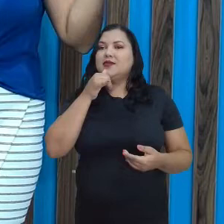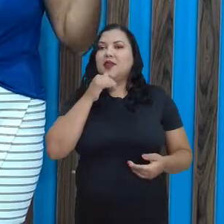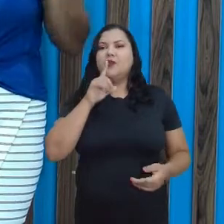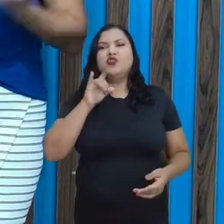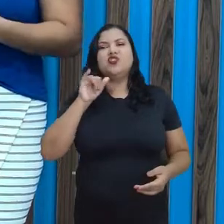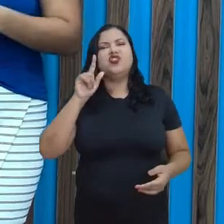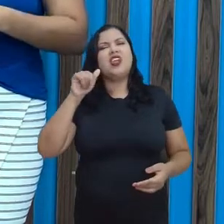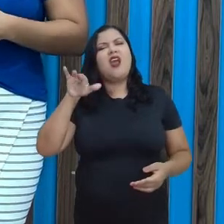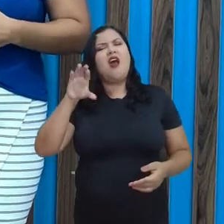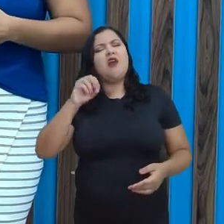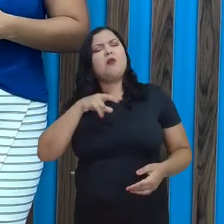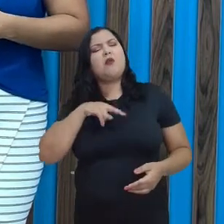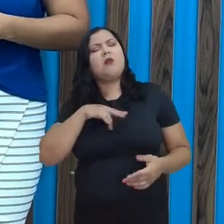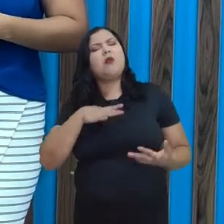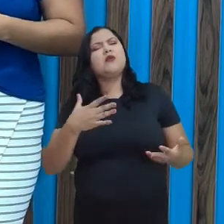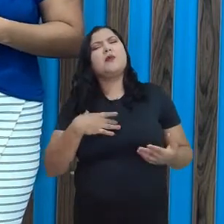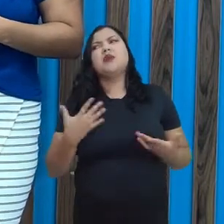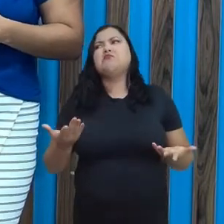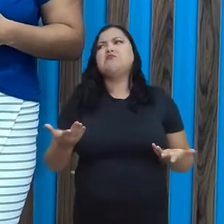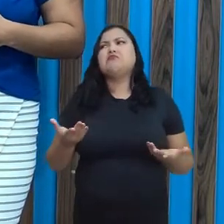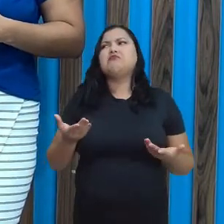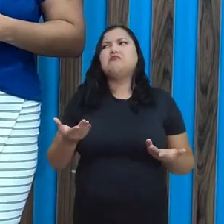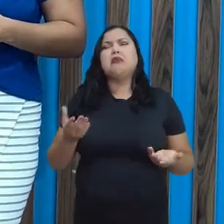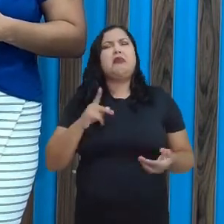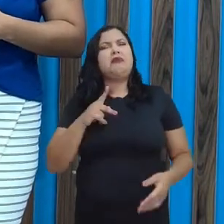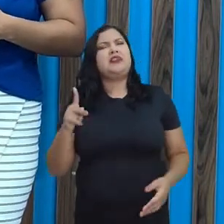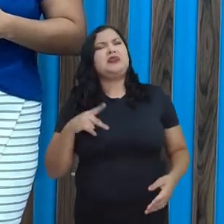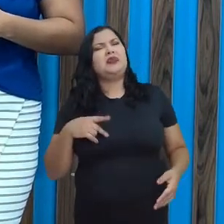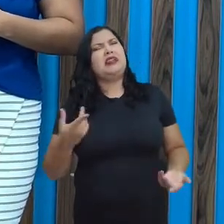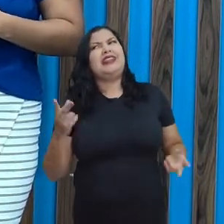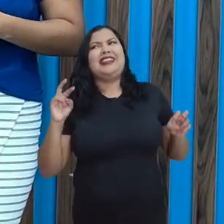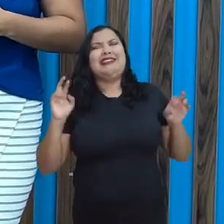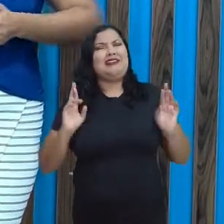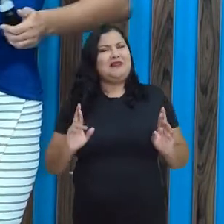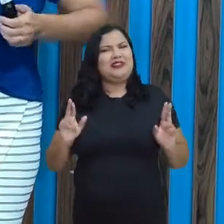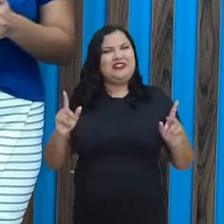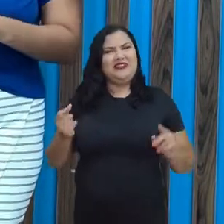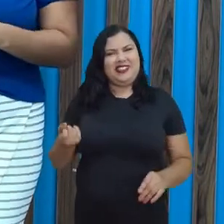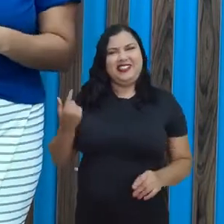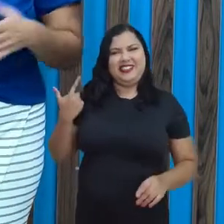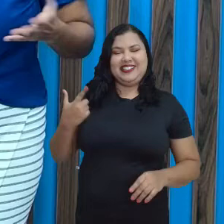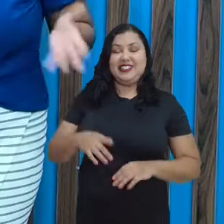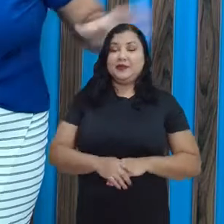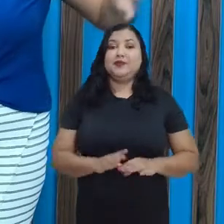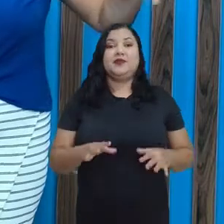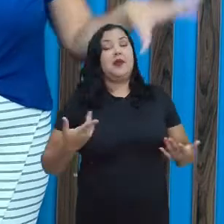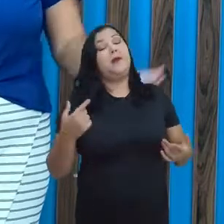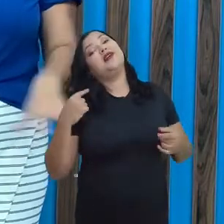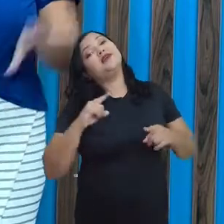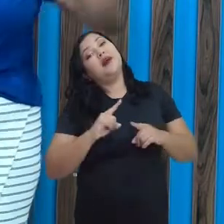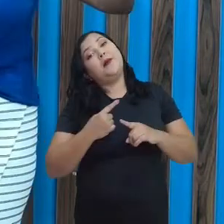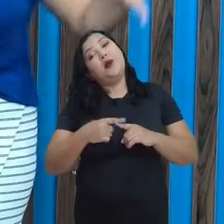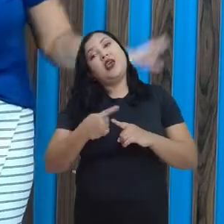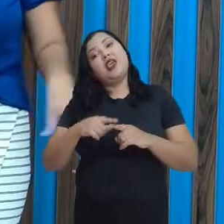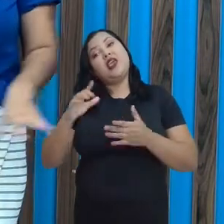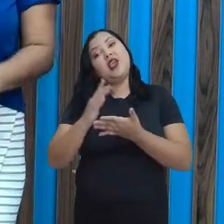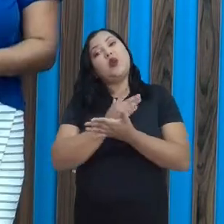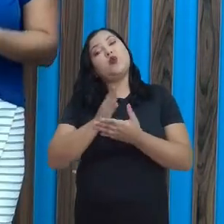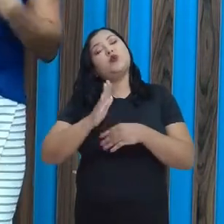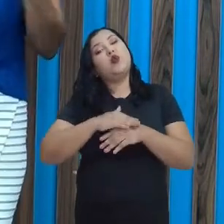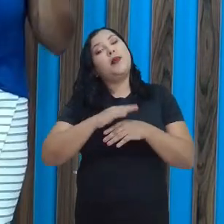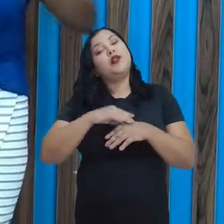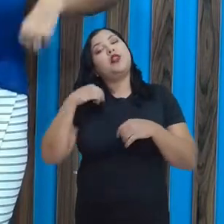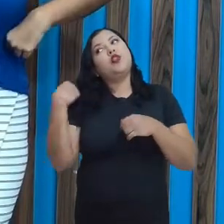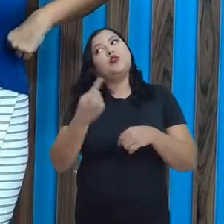pessoais. Aí vocês, mas Camille, que tema abstrato é esse, não é? Mas é porque, às vezes, a gente precisa fazer um